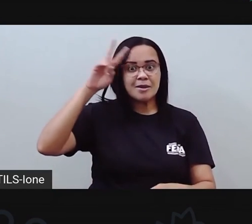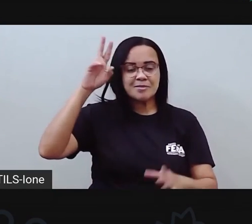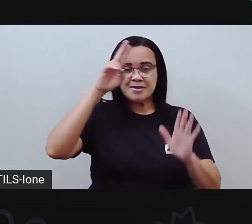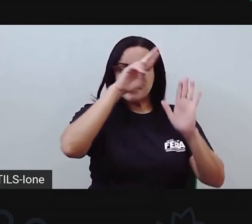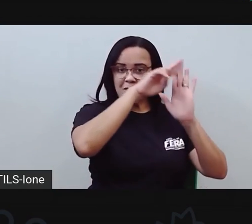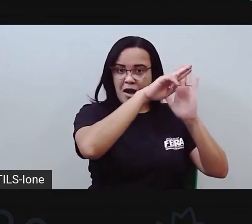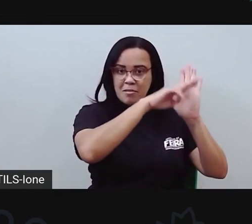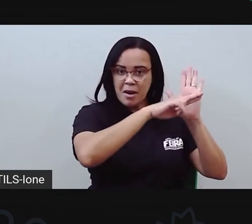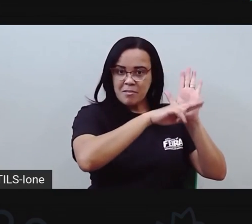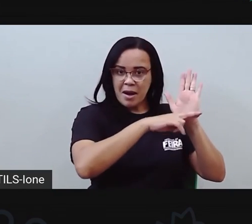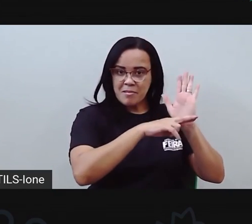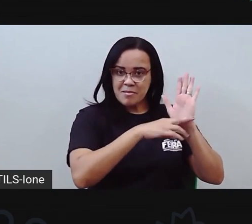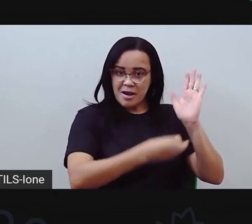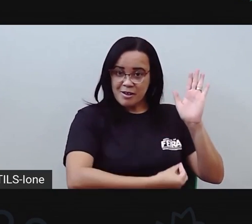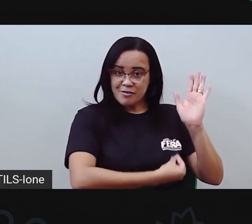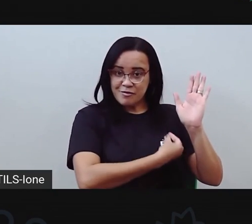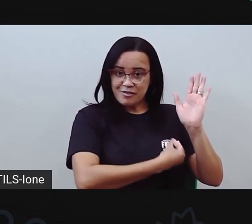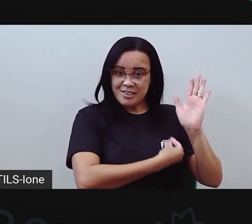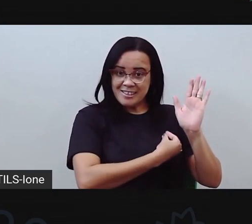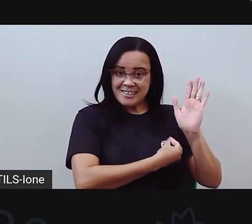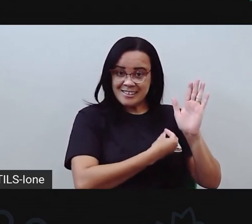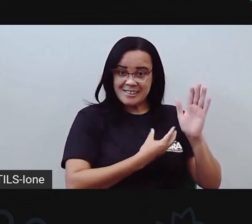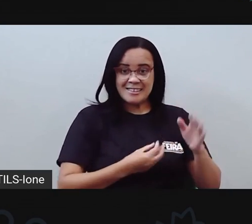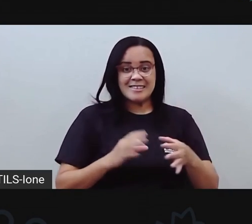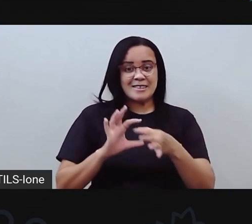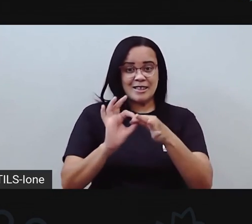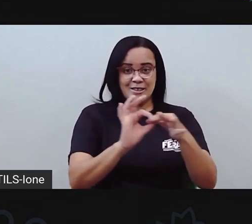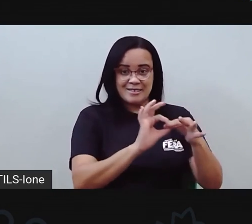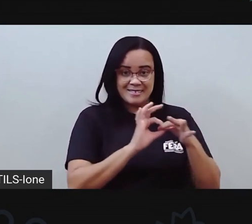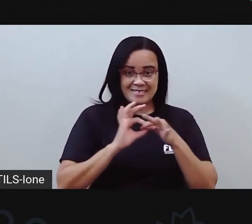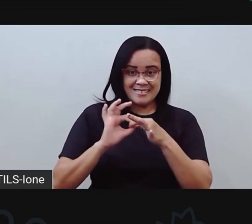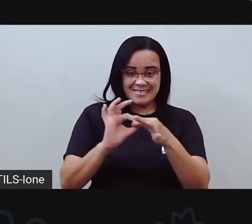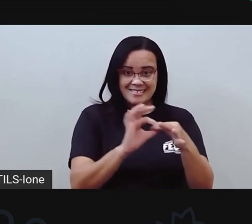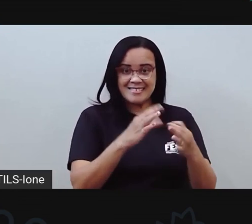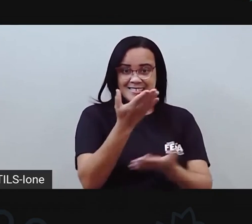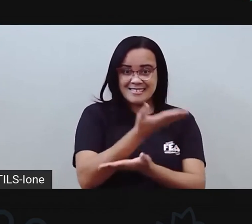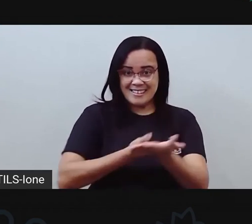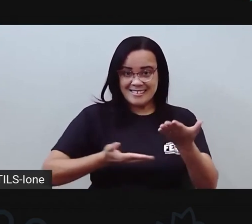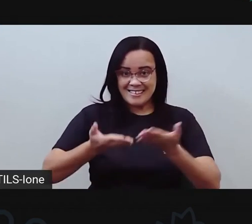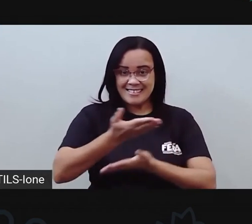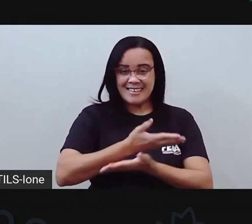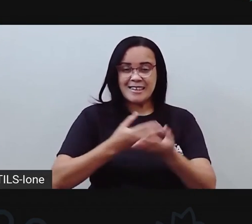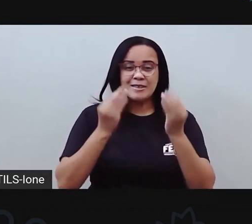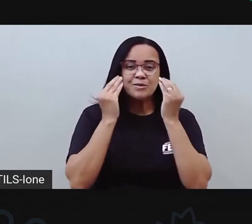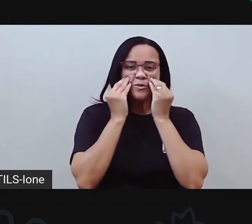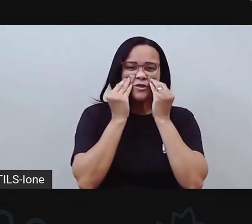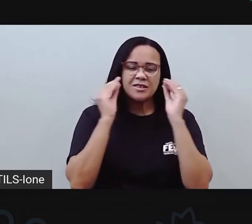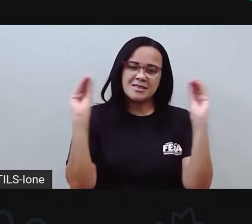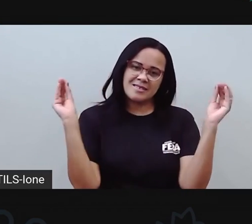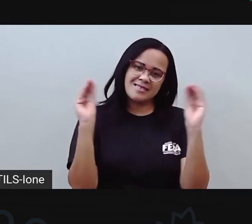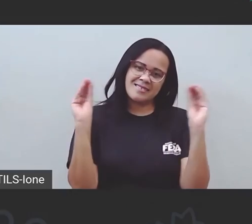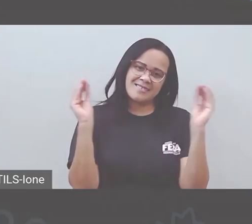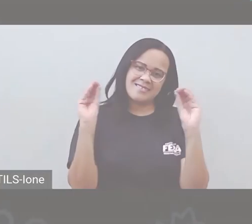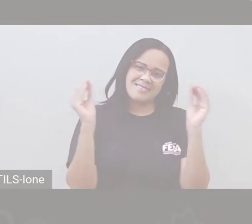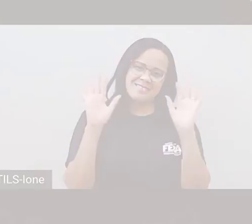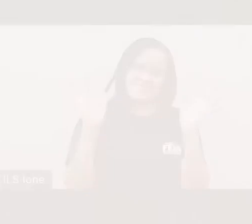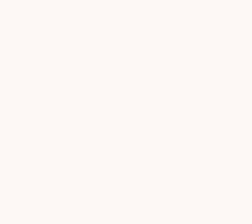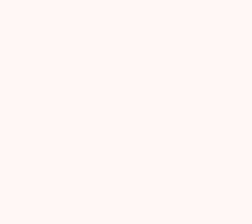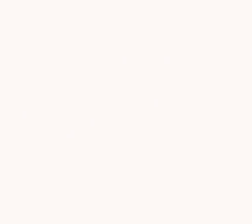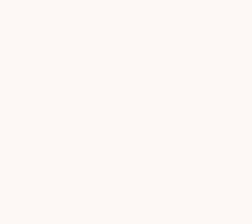de convivência para você viver em harmonia com você e com o outro, tá bom? Um beijão e até mais. Tchau, tchau.